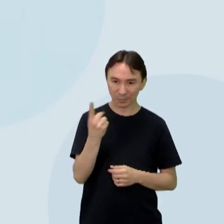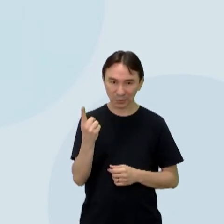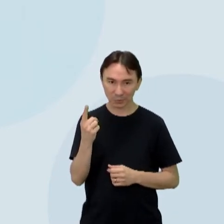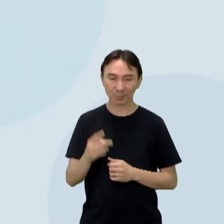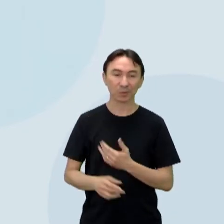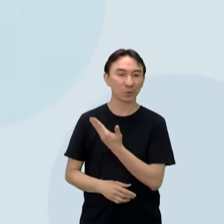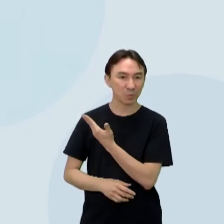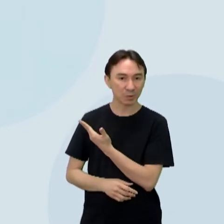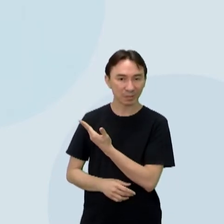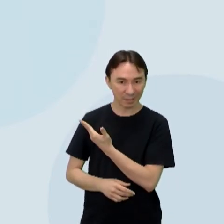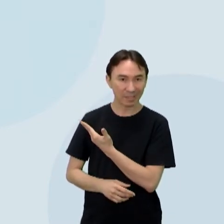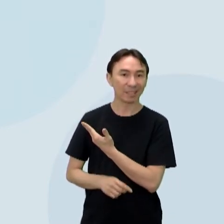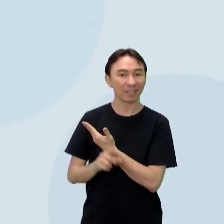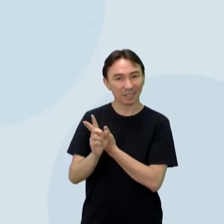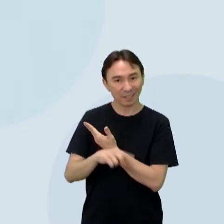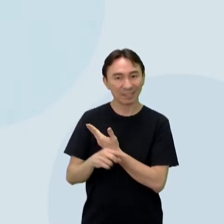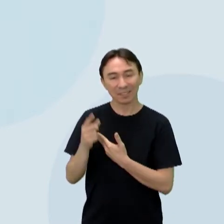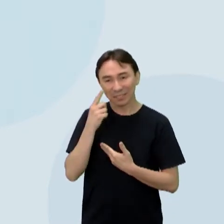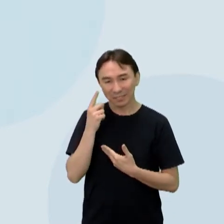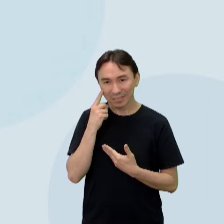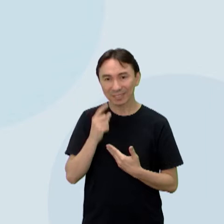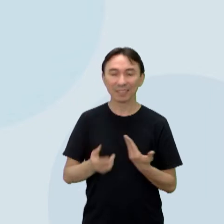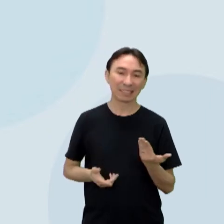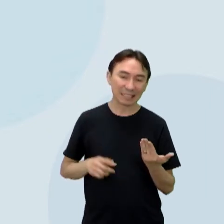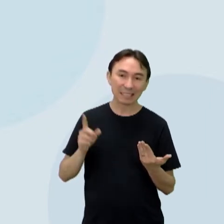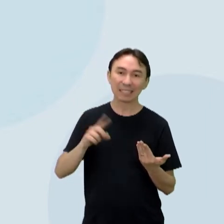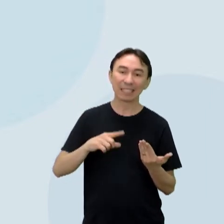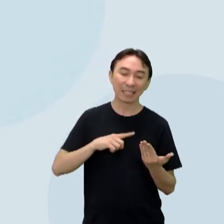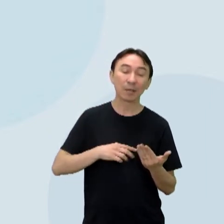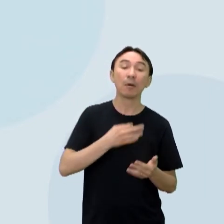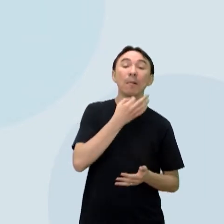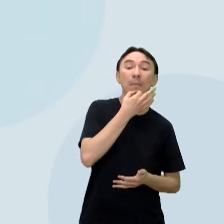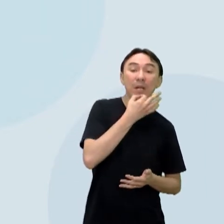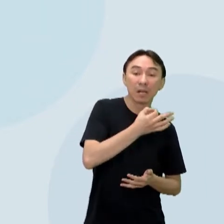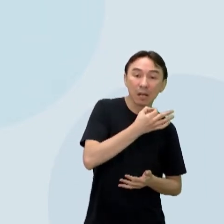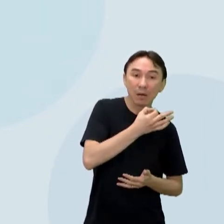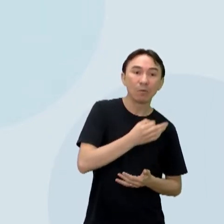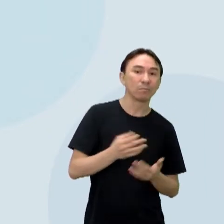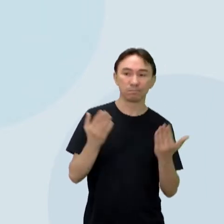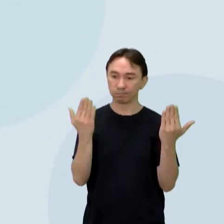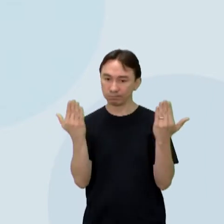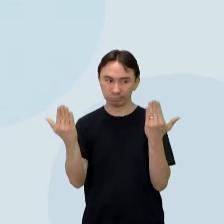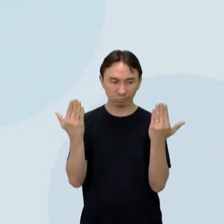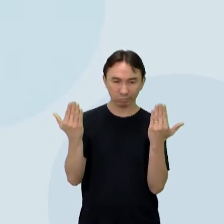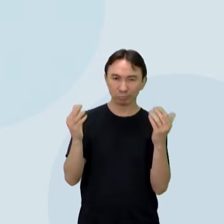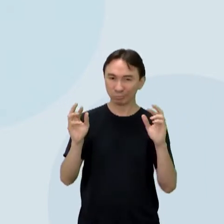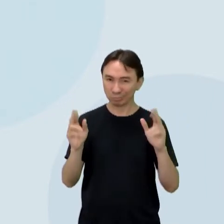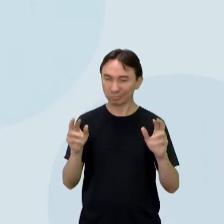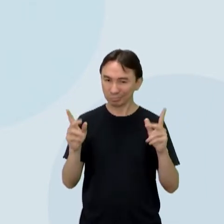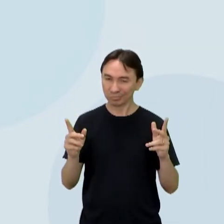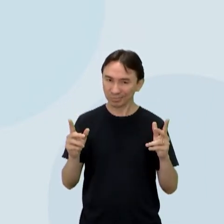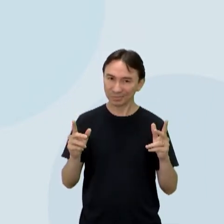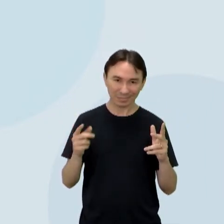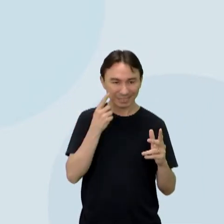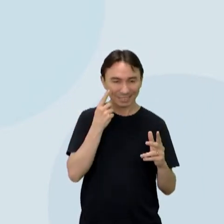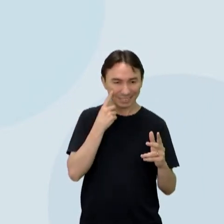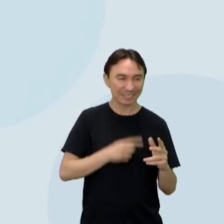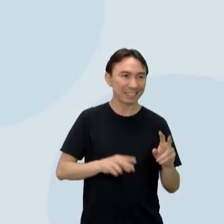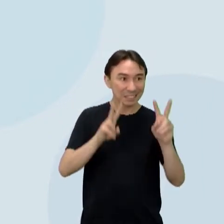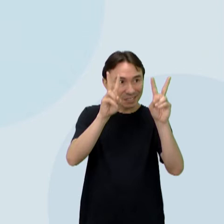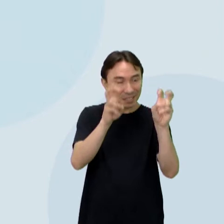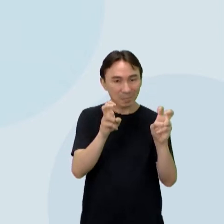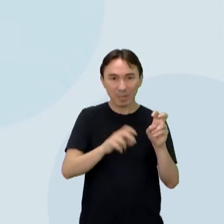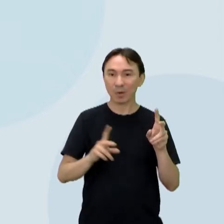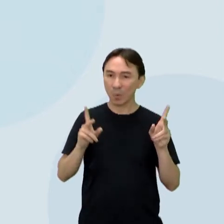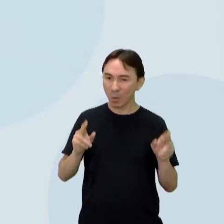Reconhecer posições distintas entre duas ou mais opiniões relativas ao mesmo fato ou ao mesmo tema que nós vimos aqui,